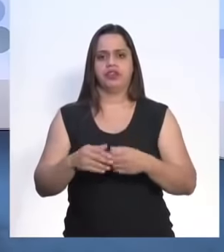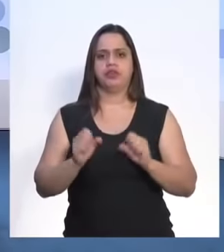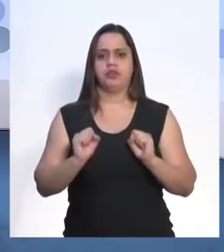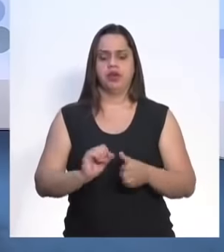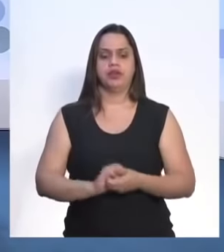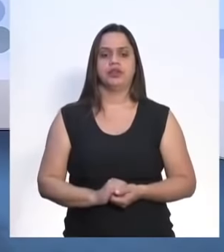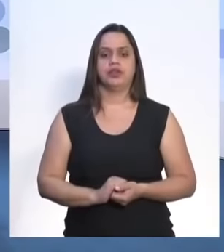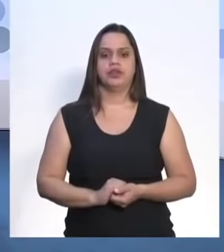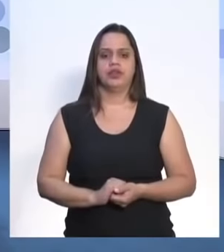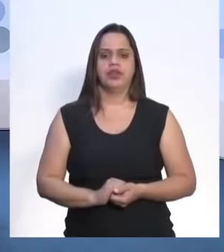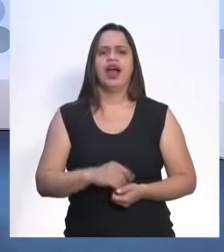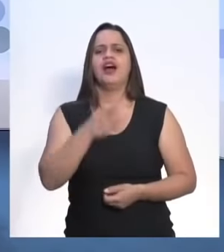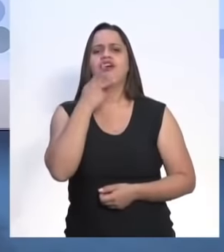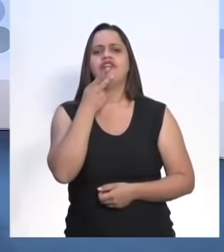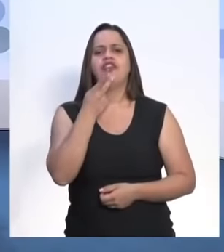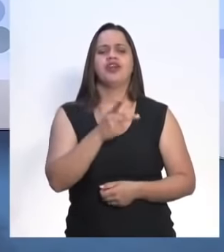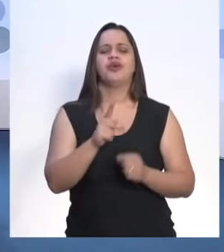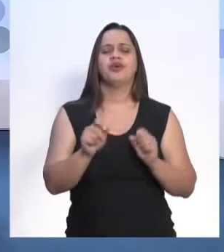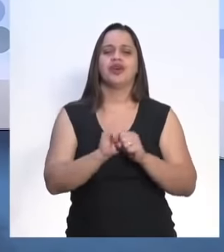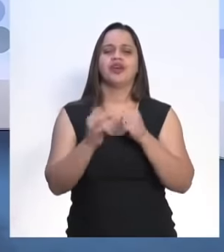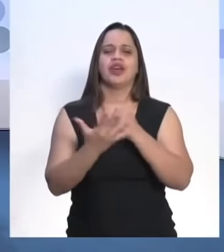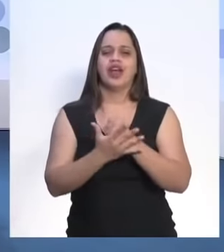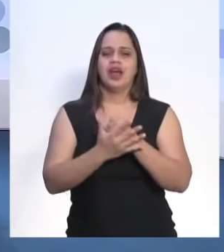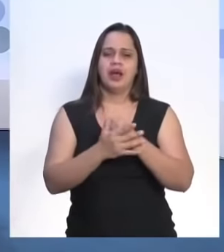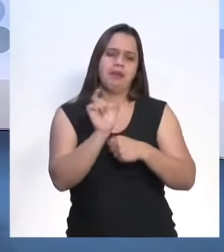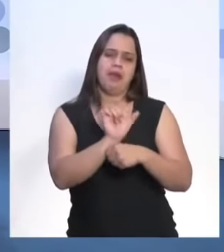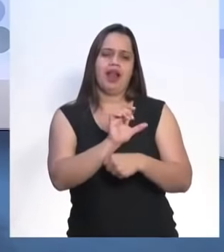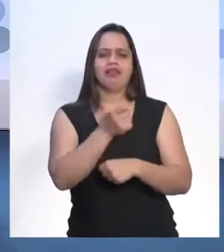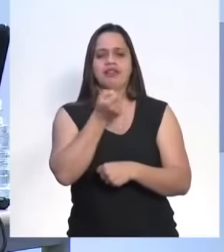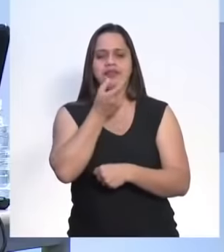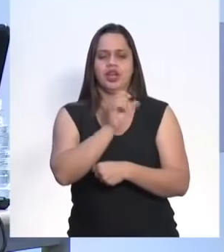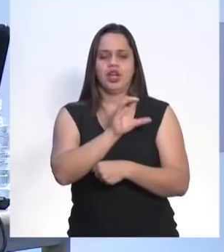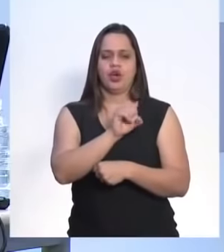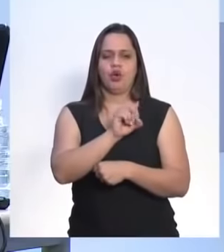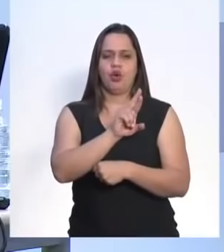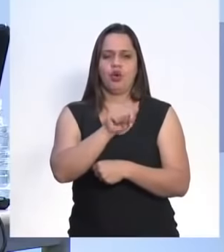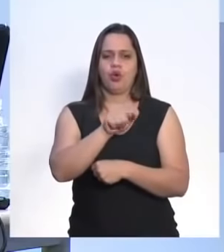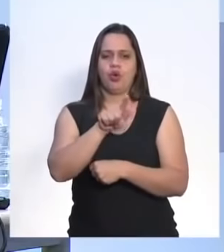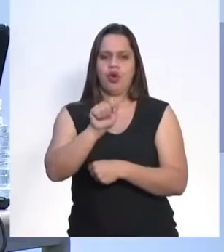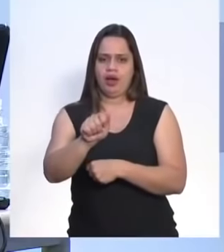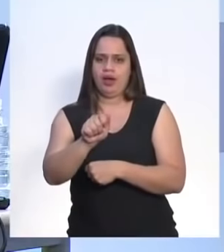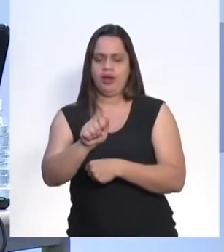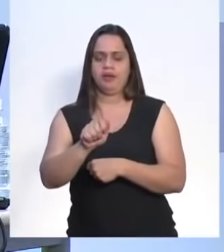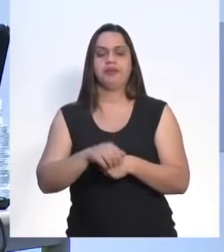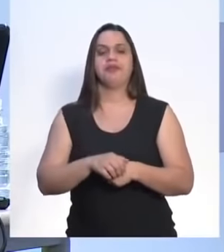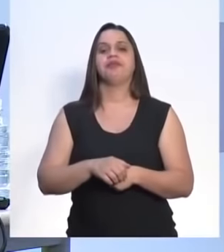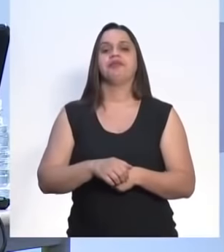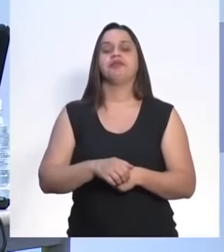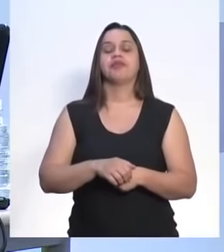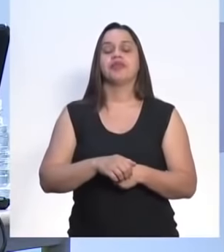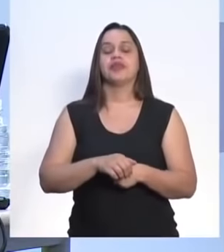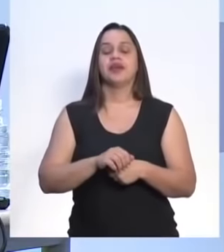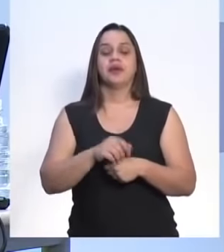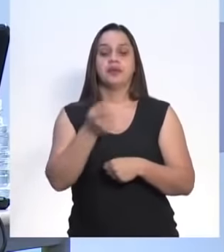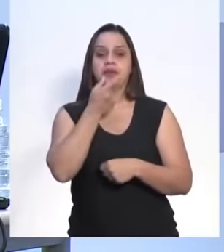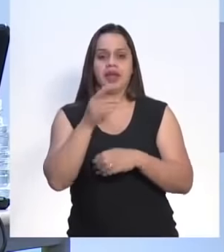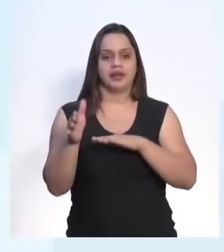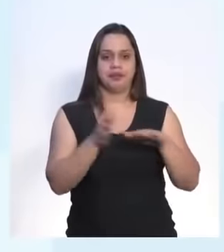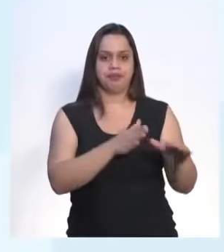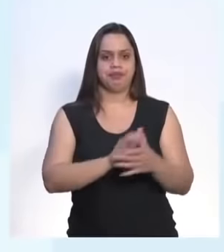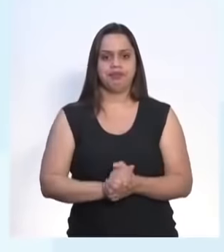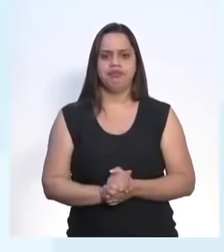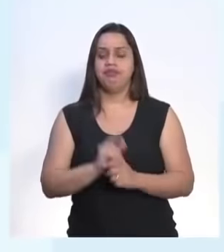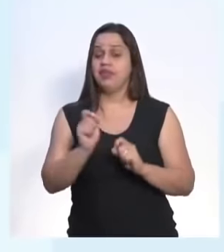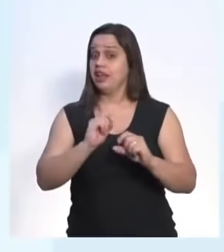se coronga. Coronavírus. Não, não é coronavírus. Então é o seguinte, meus amores. Nós temos aqui... Quem que está se comunicando